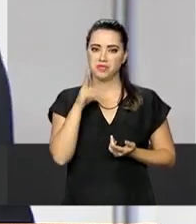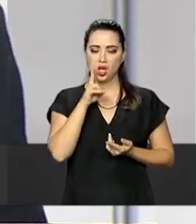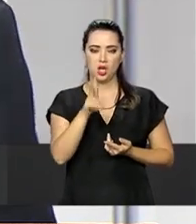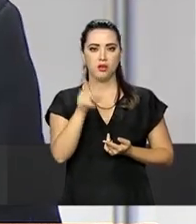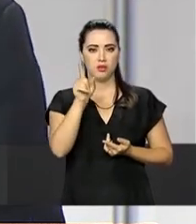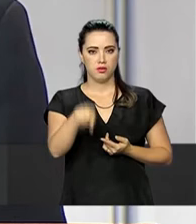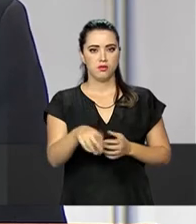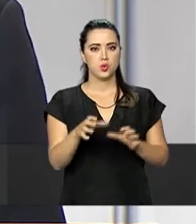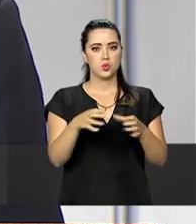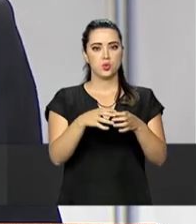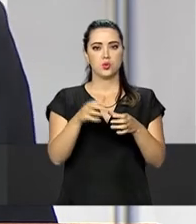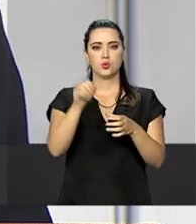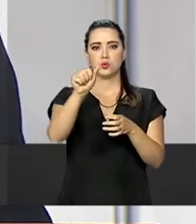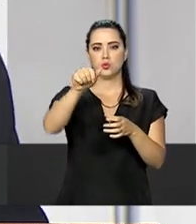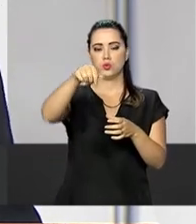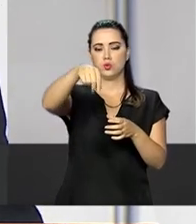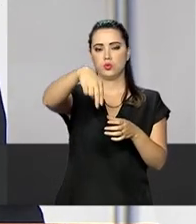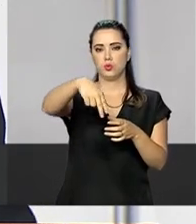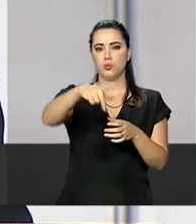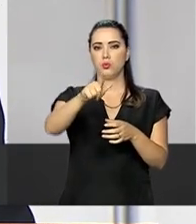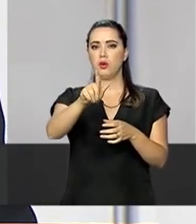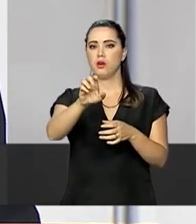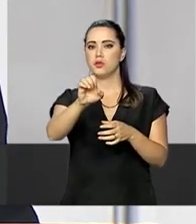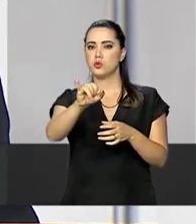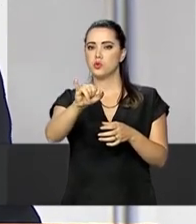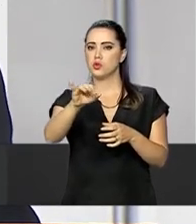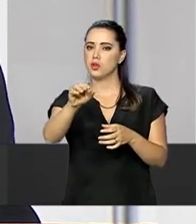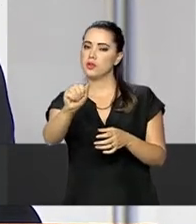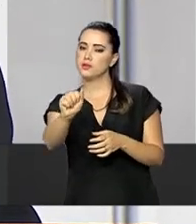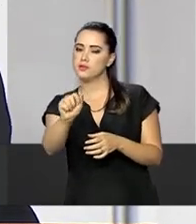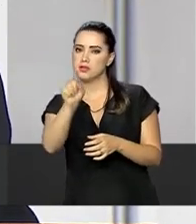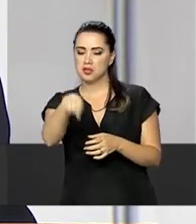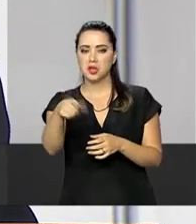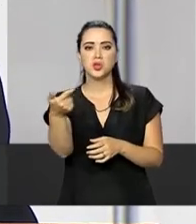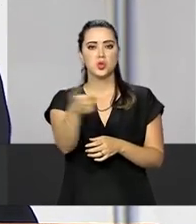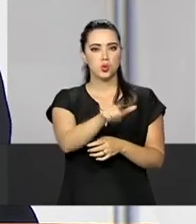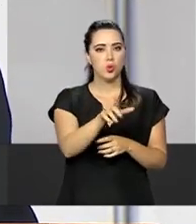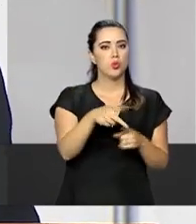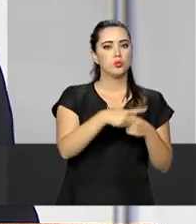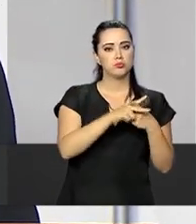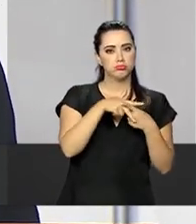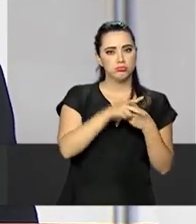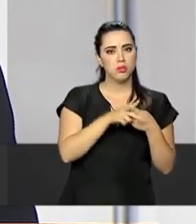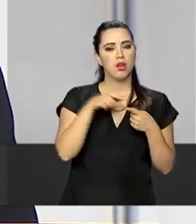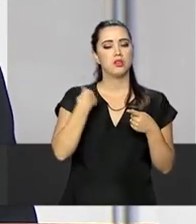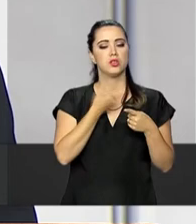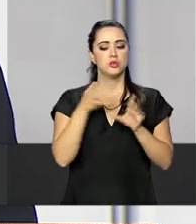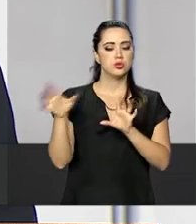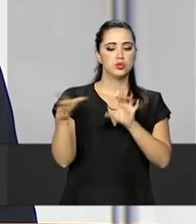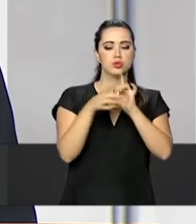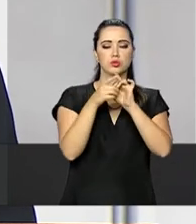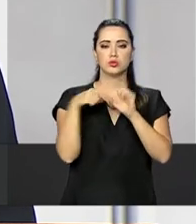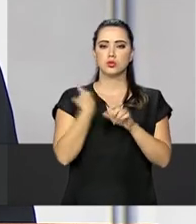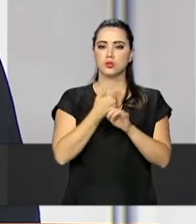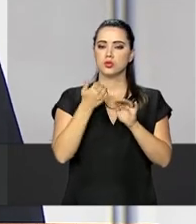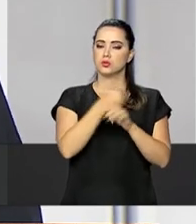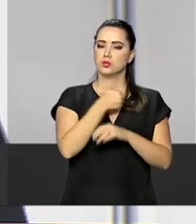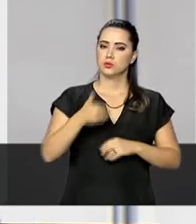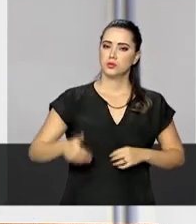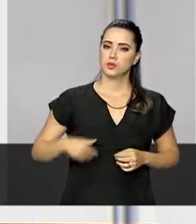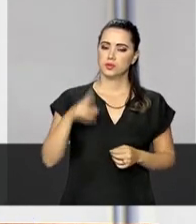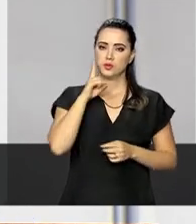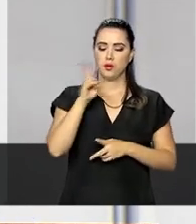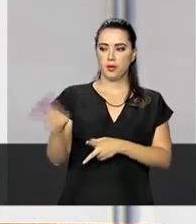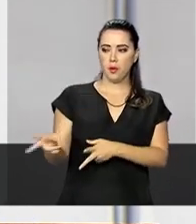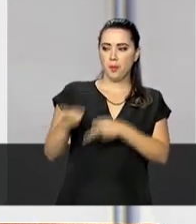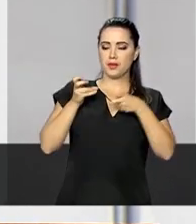agência brasileira dos museus é naturalmente mais uma reforma e se incorpora ao nosso governo e eu